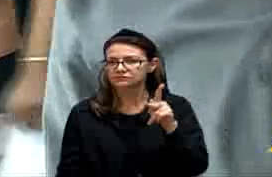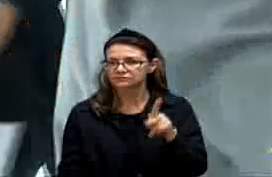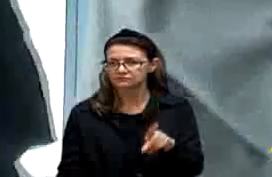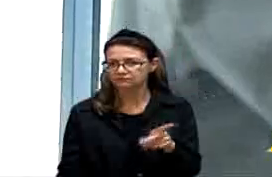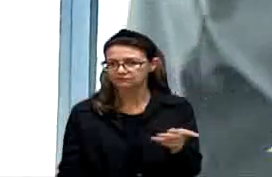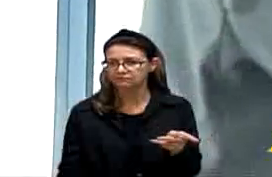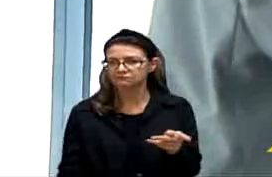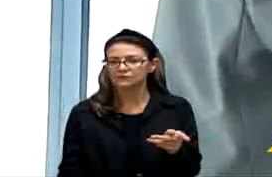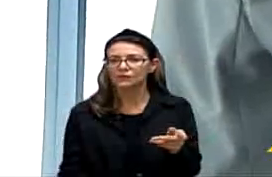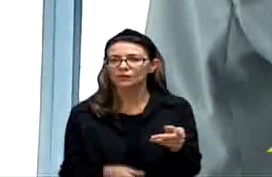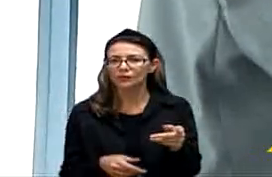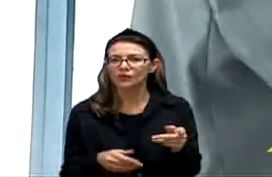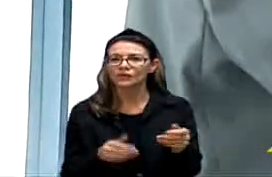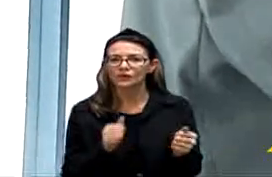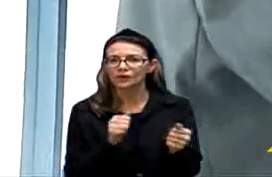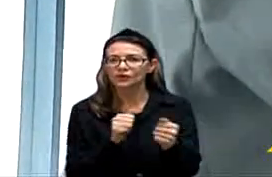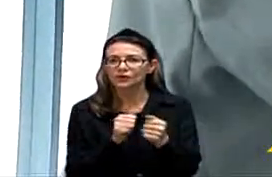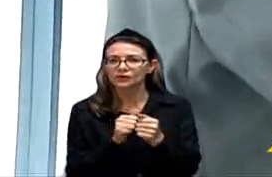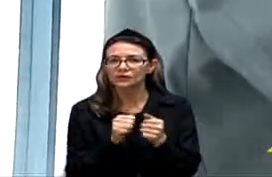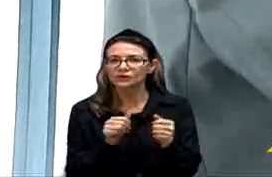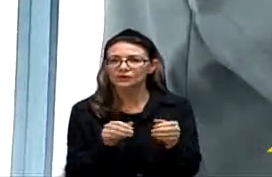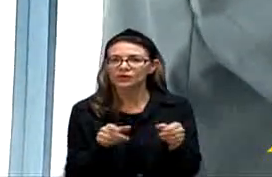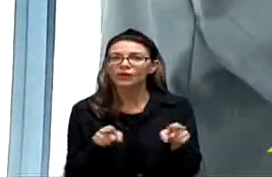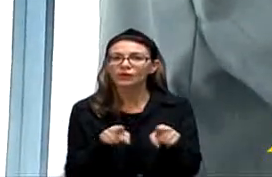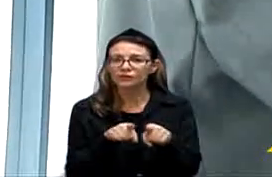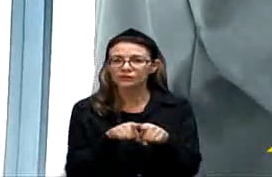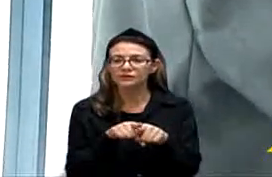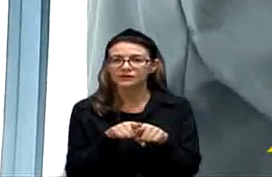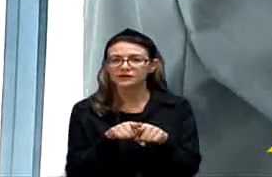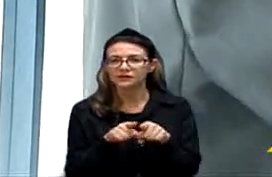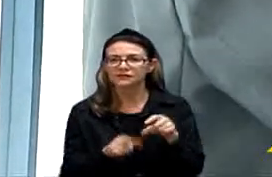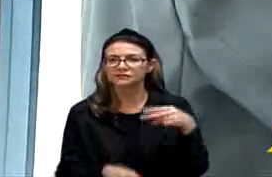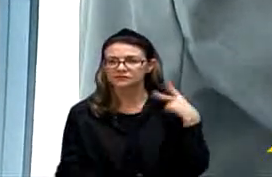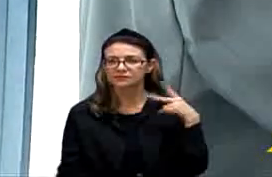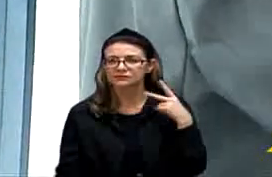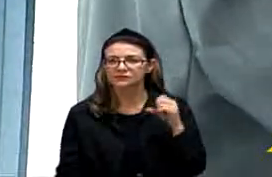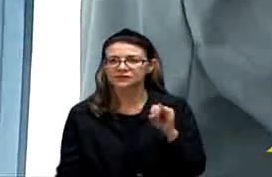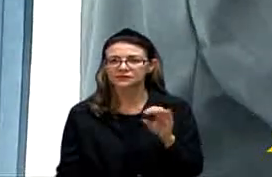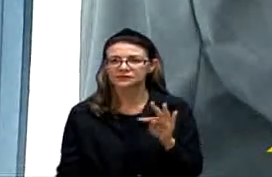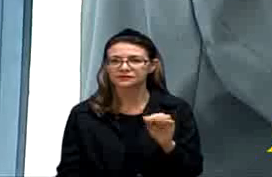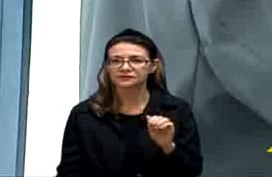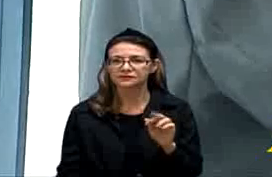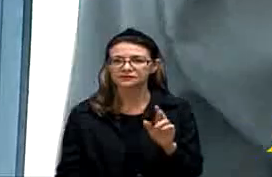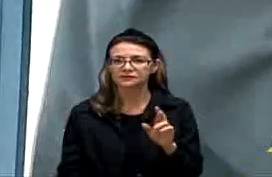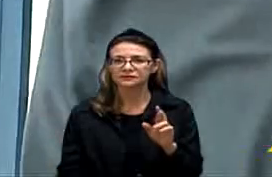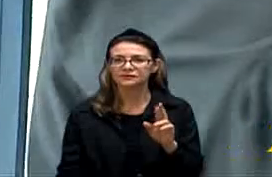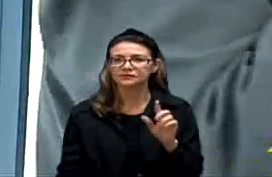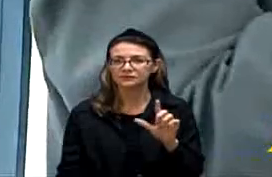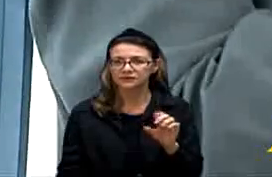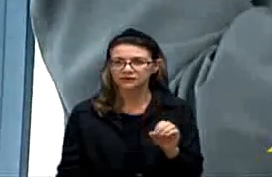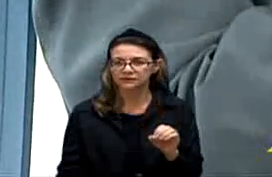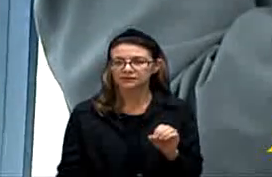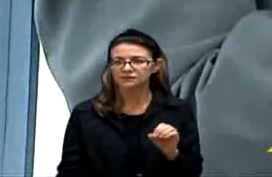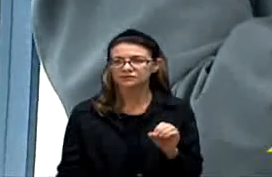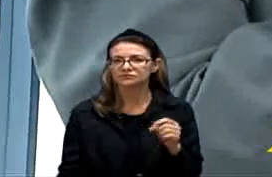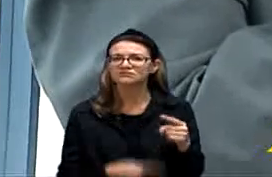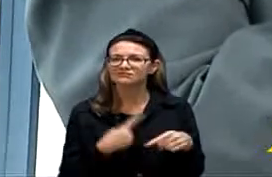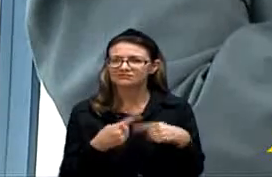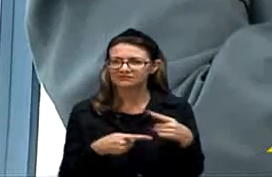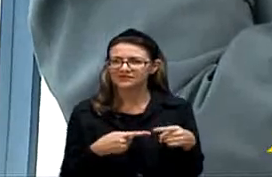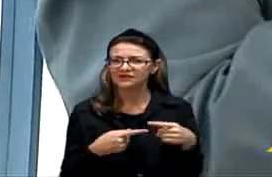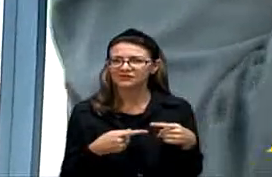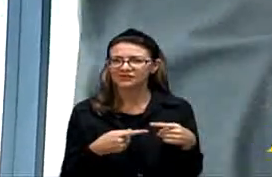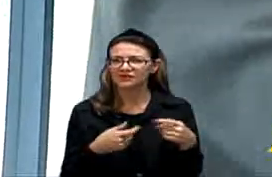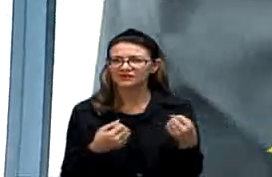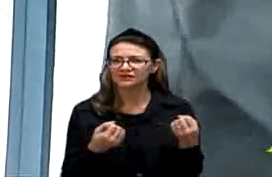partido do vereador Ítalo não sei se ele não tá presente que ele pudesse justificar melhor senão Será que não seria melhor pedir